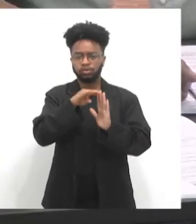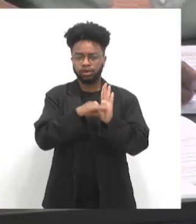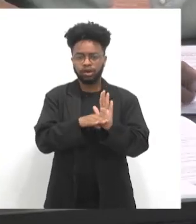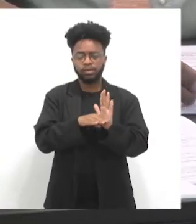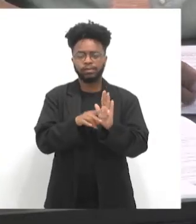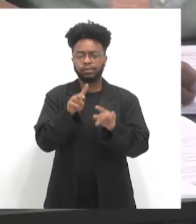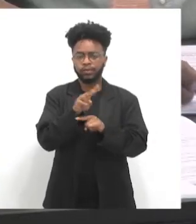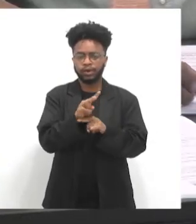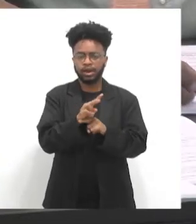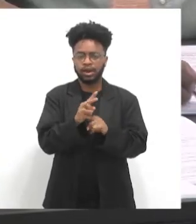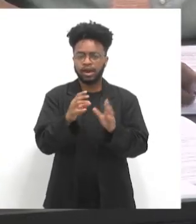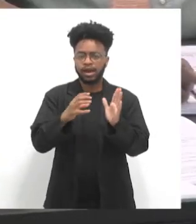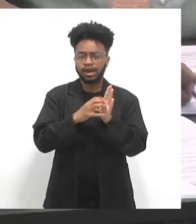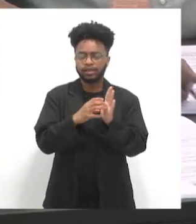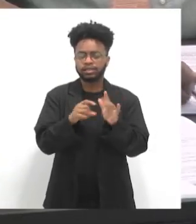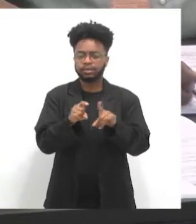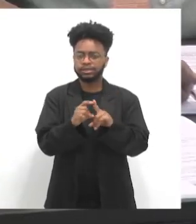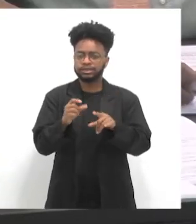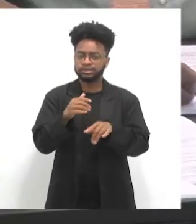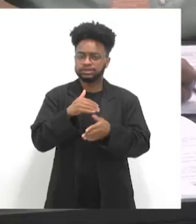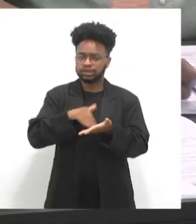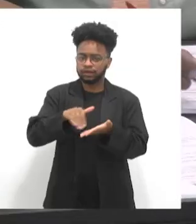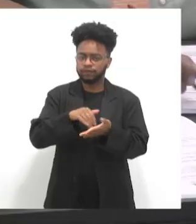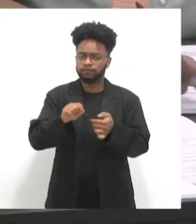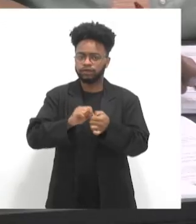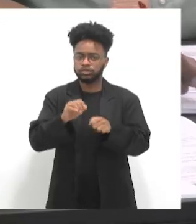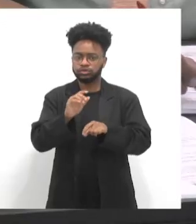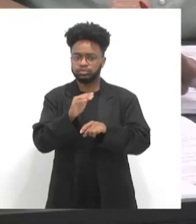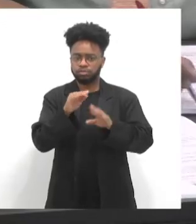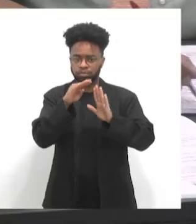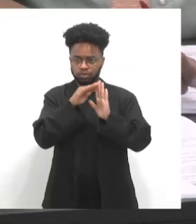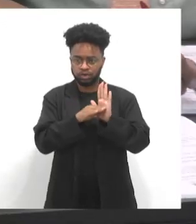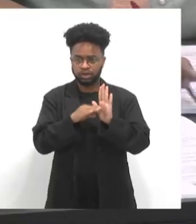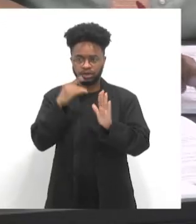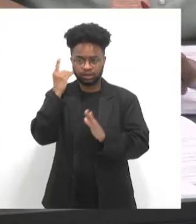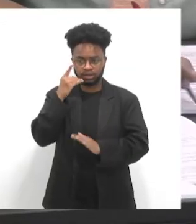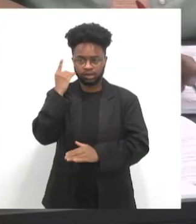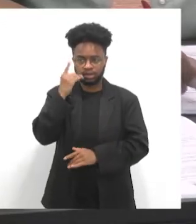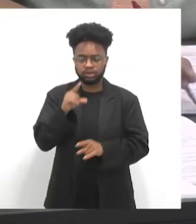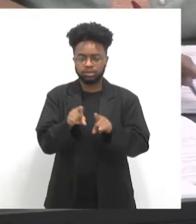quanto. A secretária esteve lá fazendo o programa, deputada,